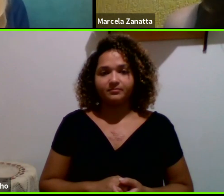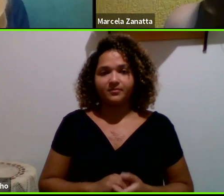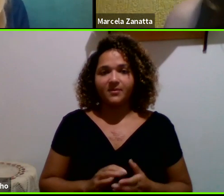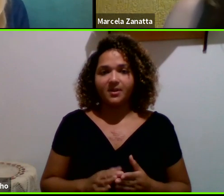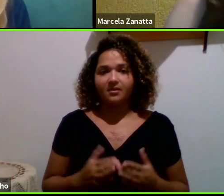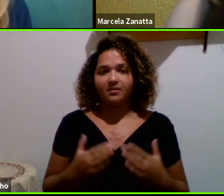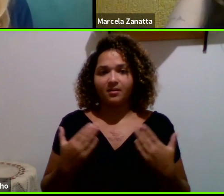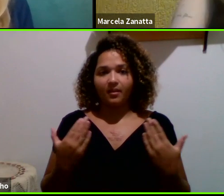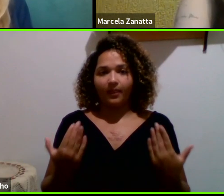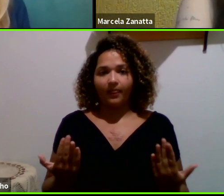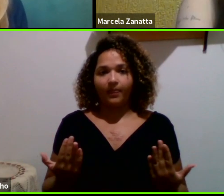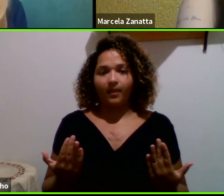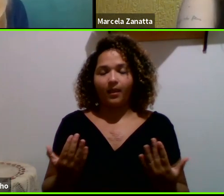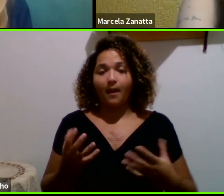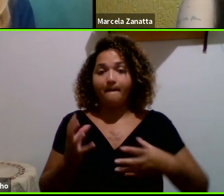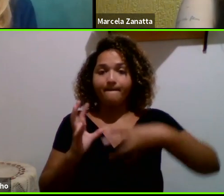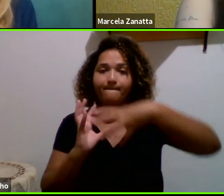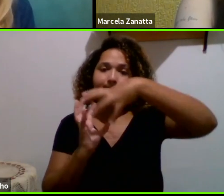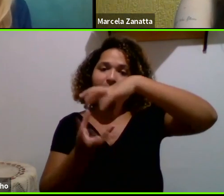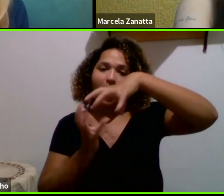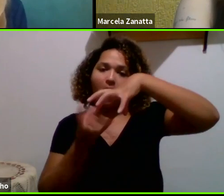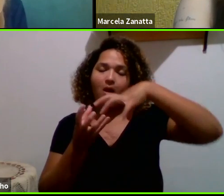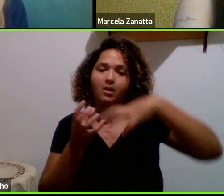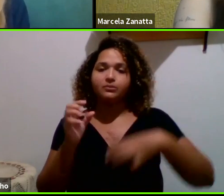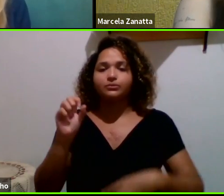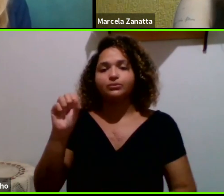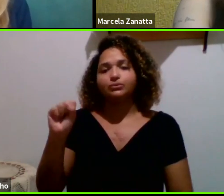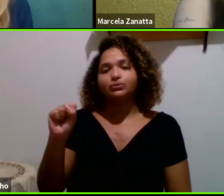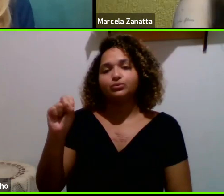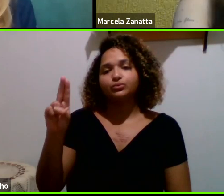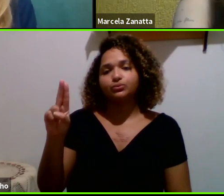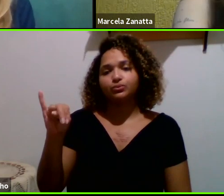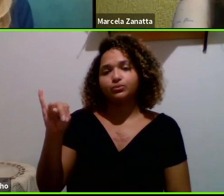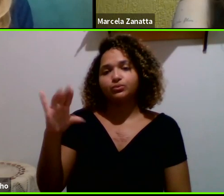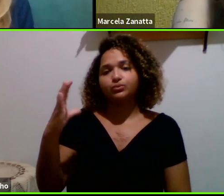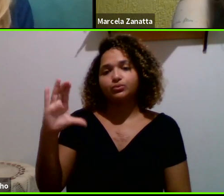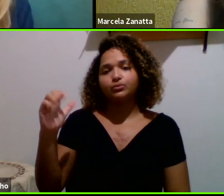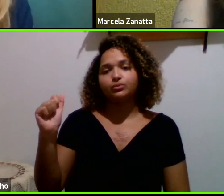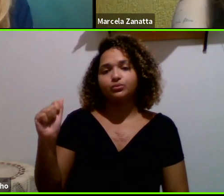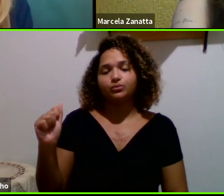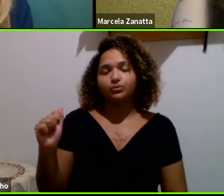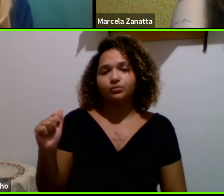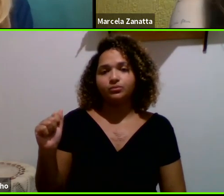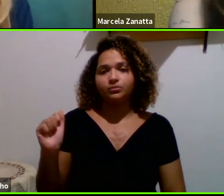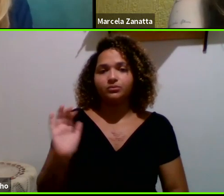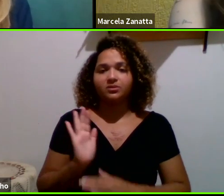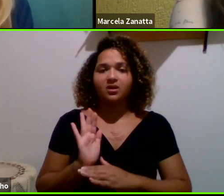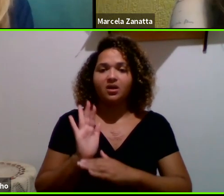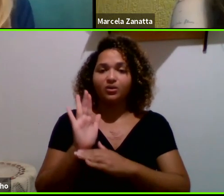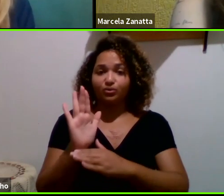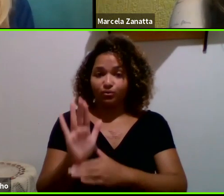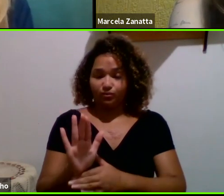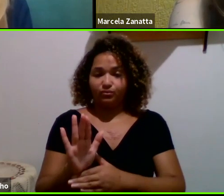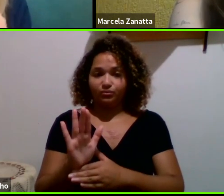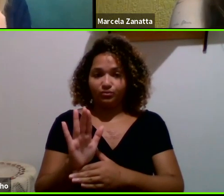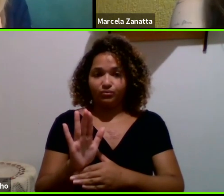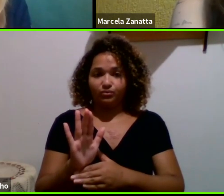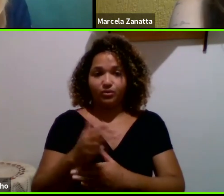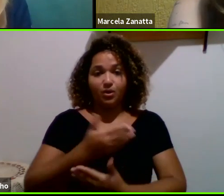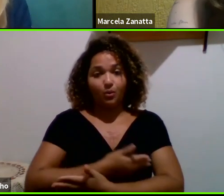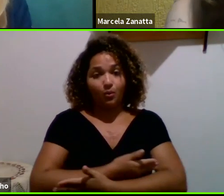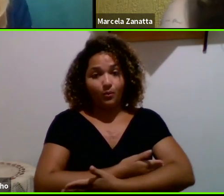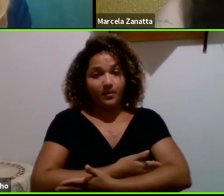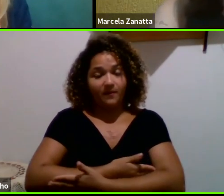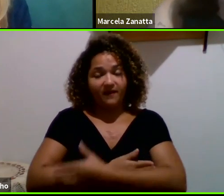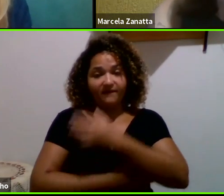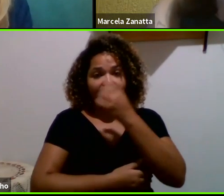aquela bola suíça, durante a rotação do quadril, ela auxilia a rotação interna. É como se